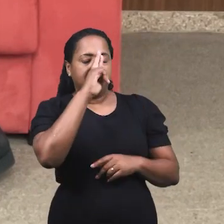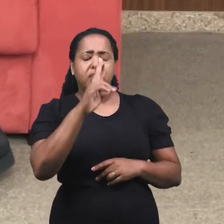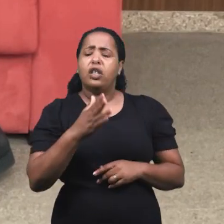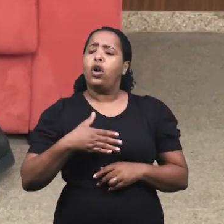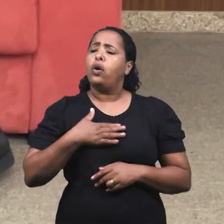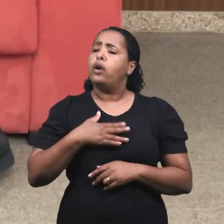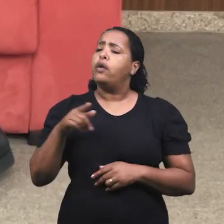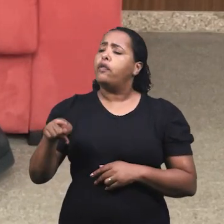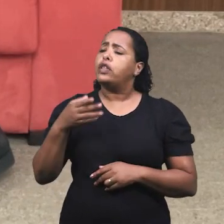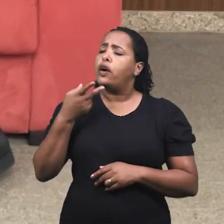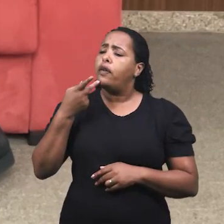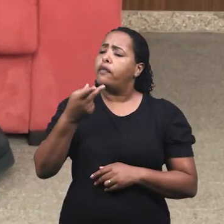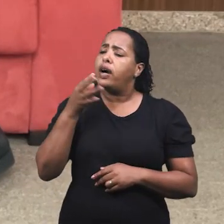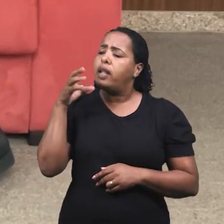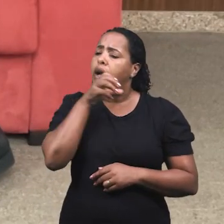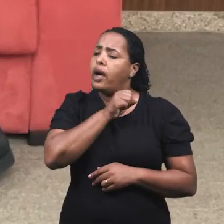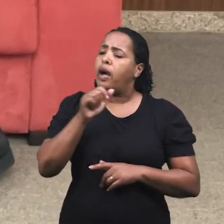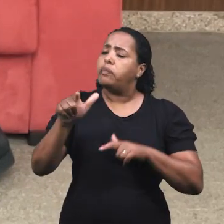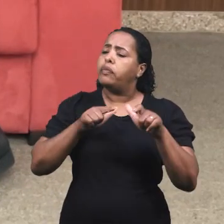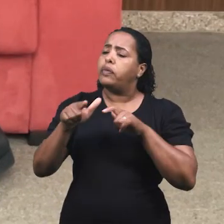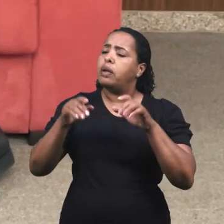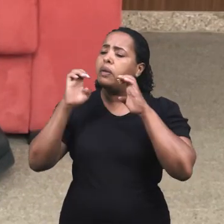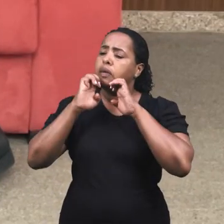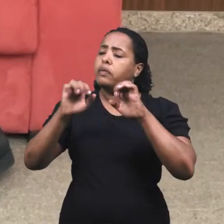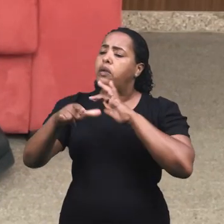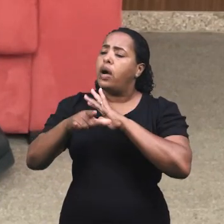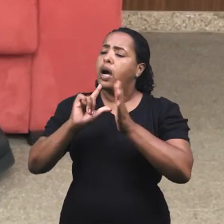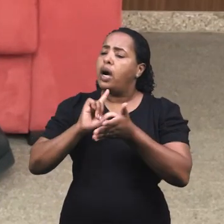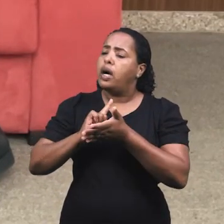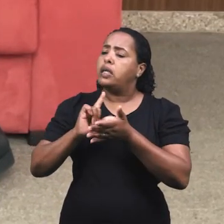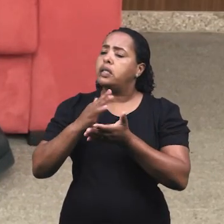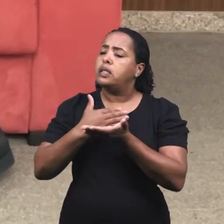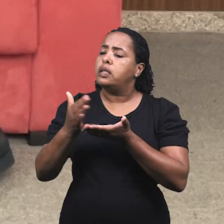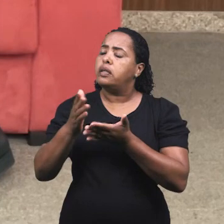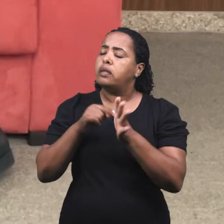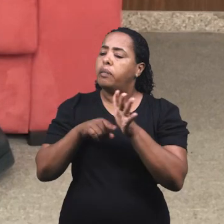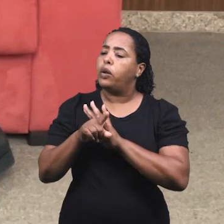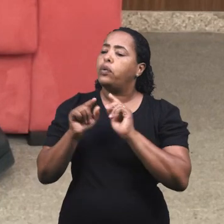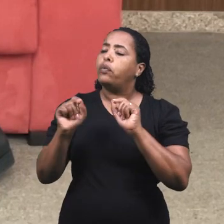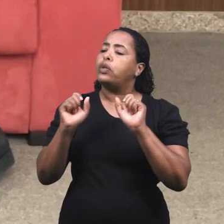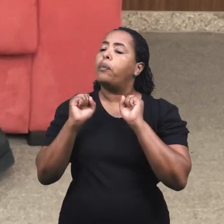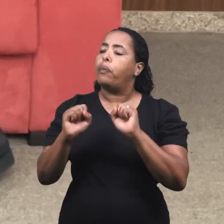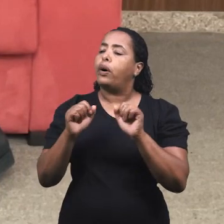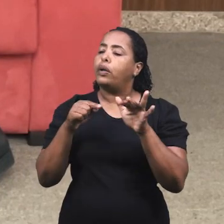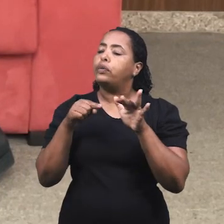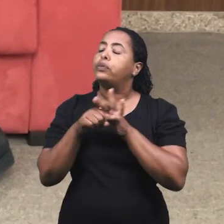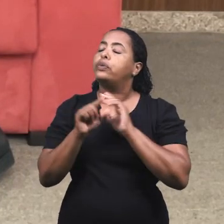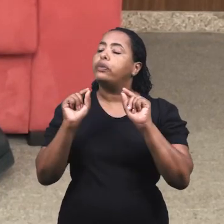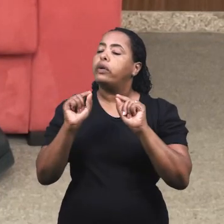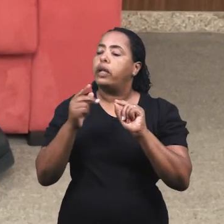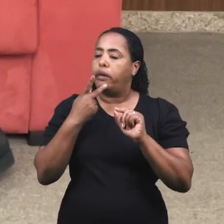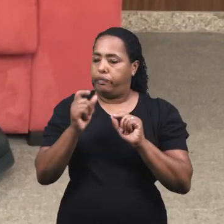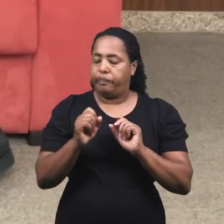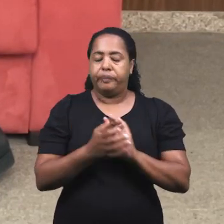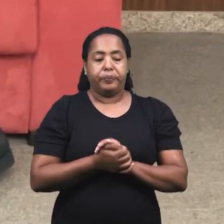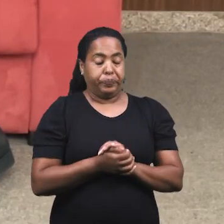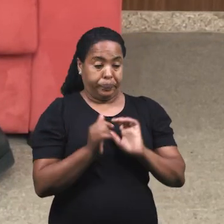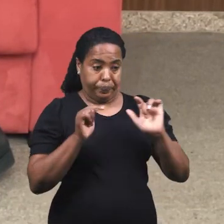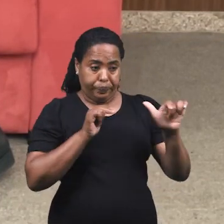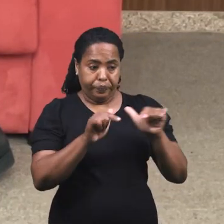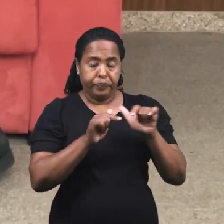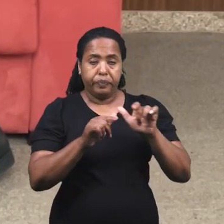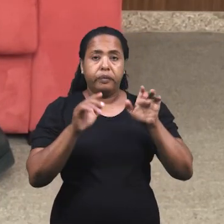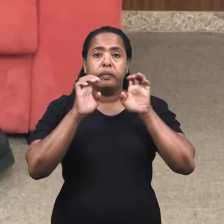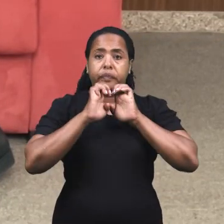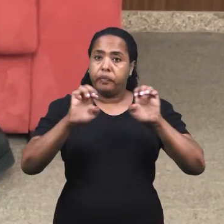Senhor, pastor. Eu gostaria que você fizesse um breve comentário acerca deste trabalho de evangelização antes de passarmos às perguntas. O que você pode